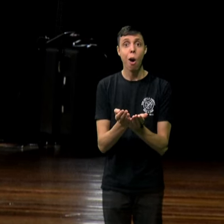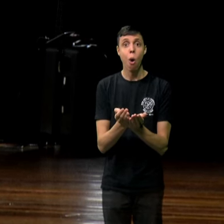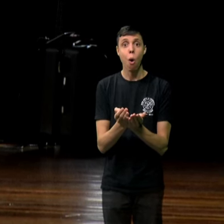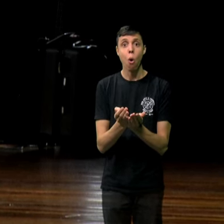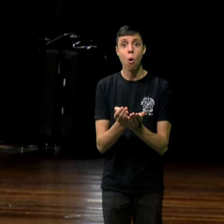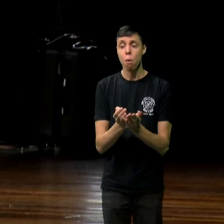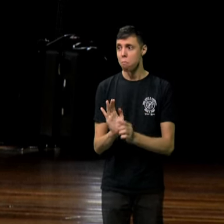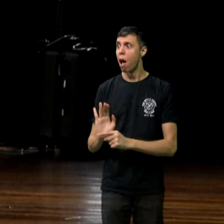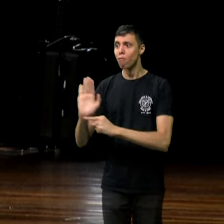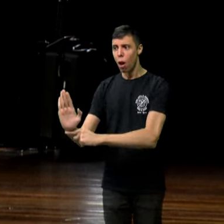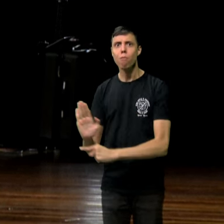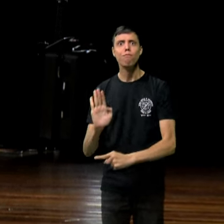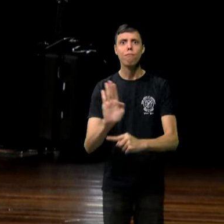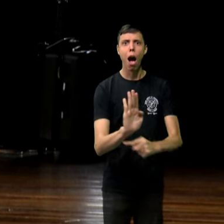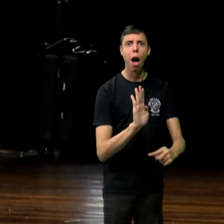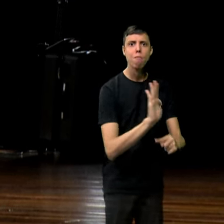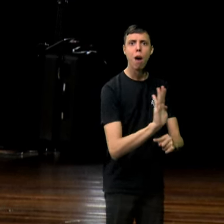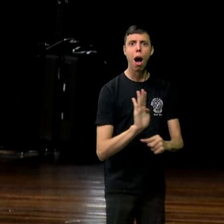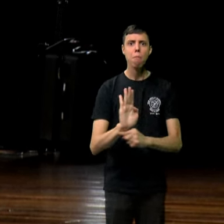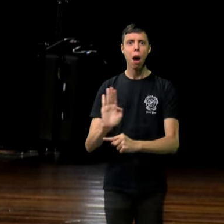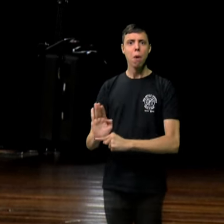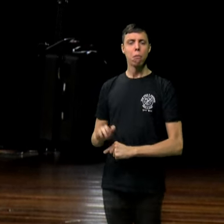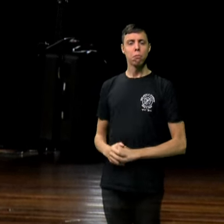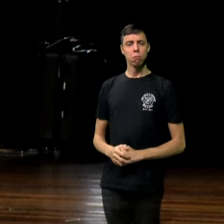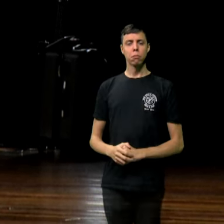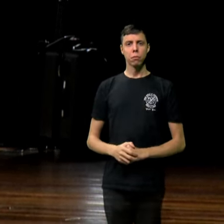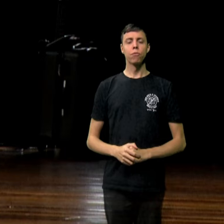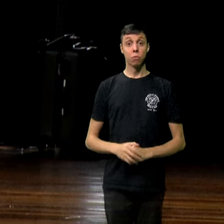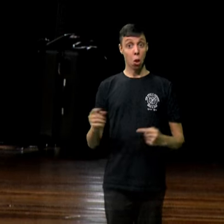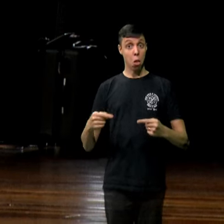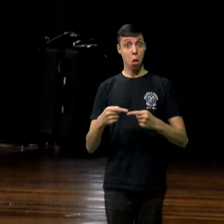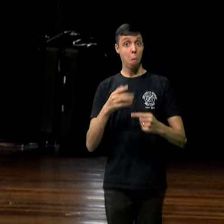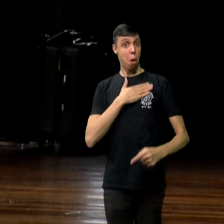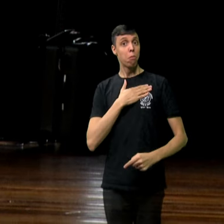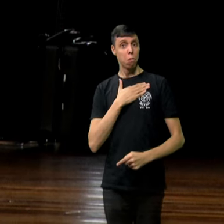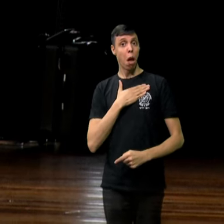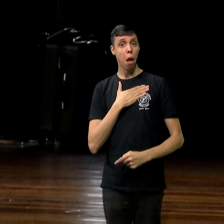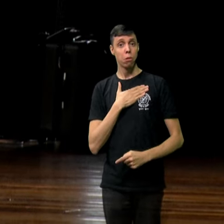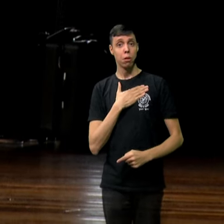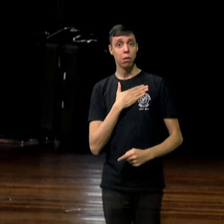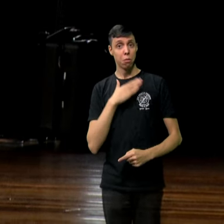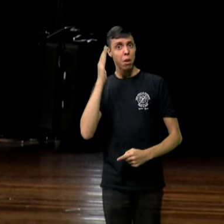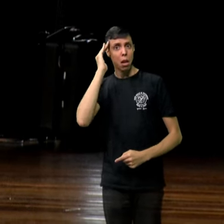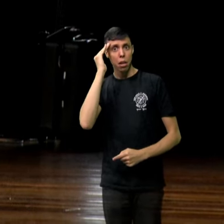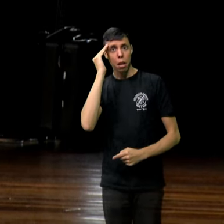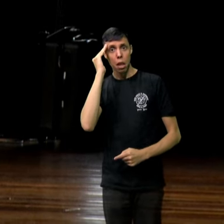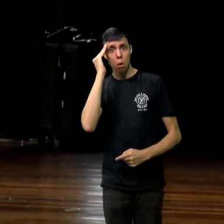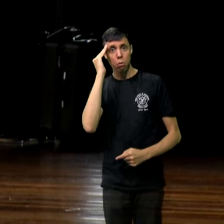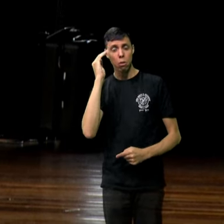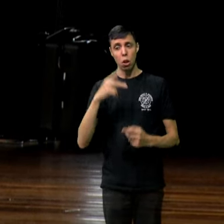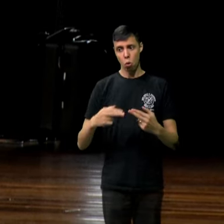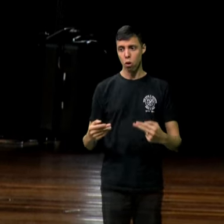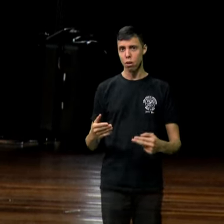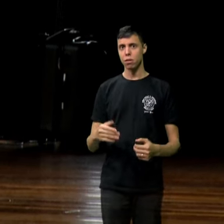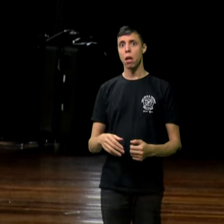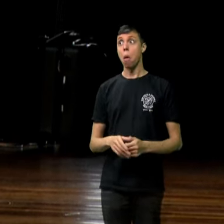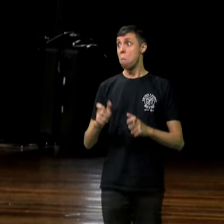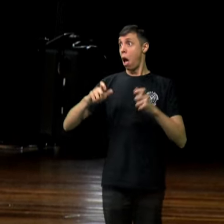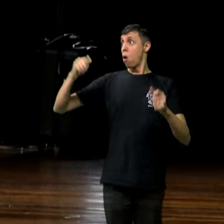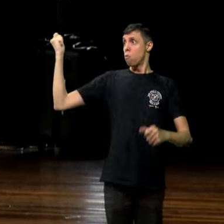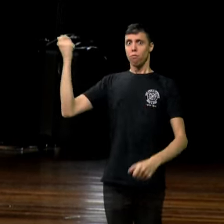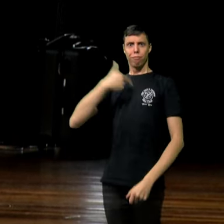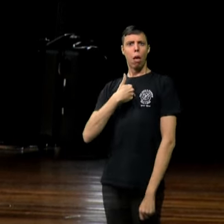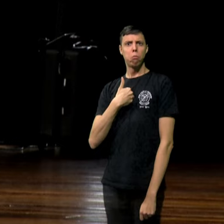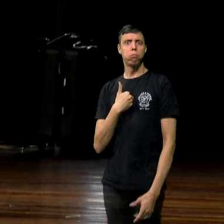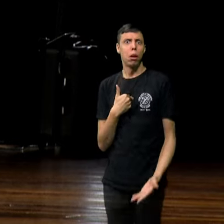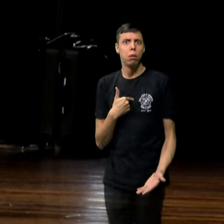alcançar, que representavam o meu alvo. Entende ou não? Porque nós temos que saber que existe alguém que é maior que nós. Assim que eu